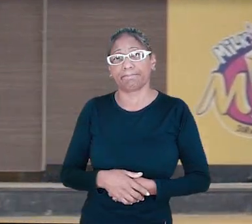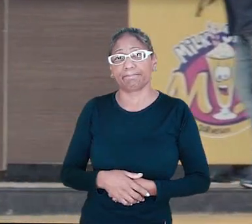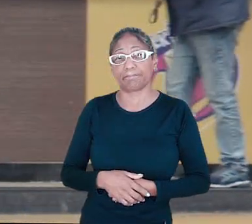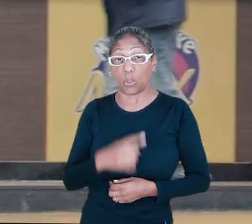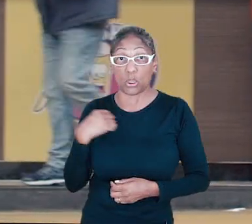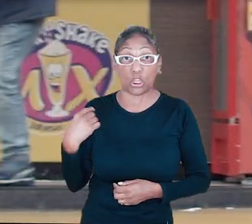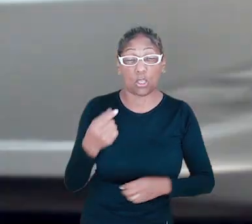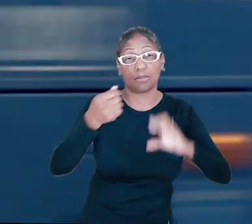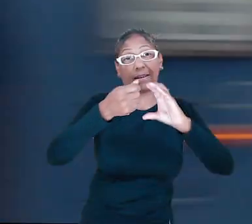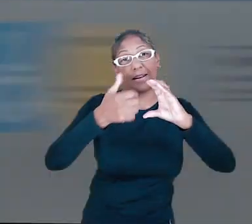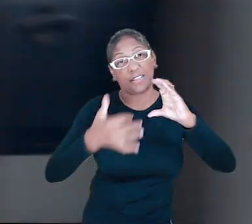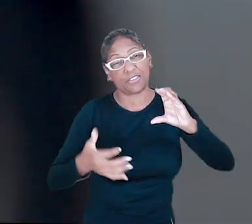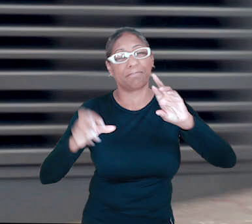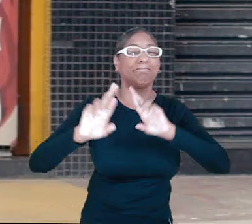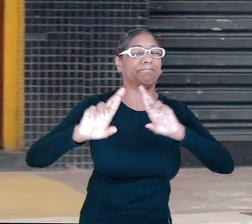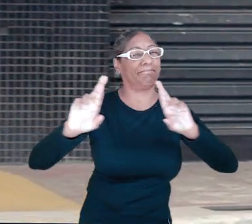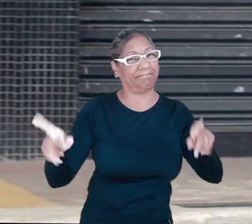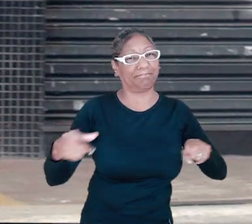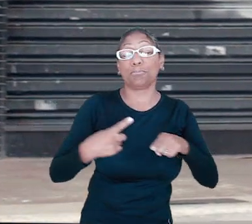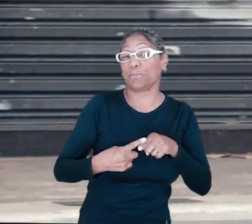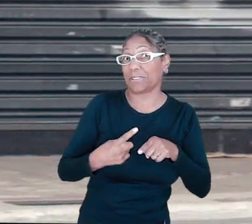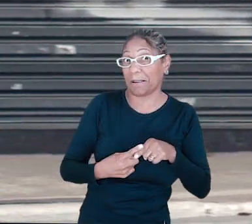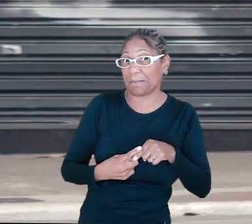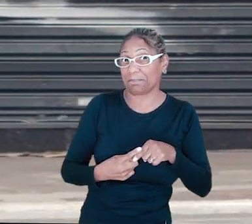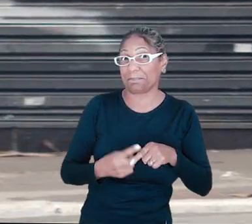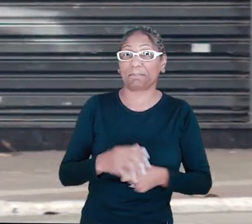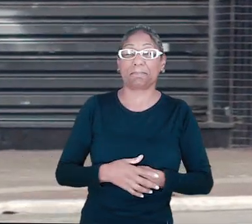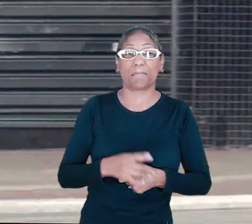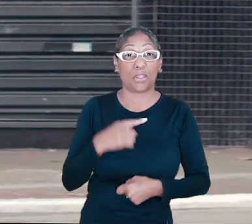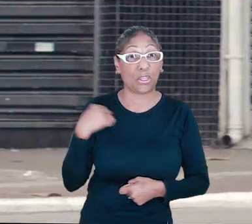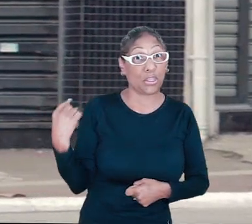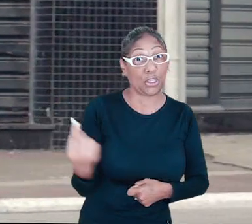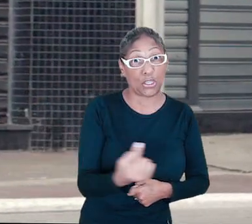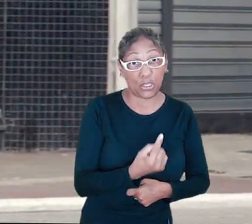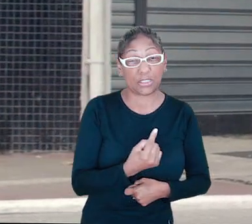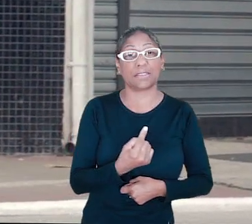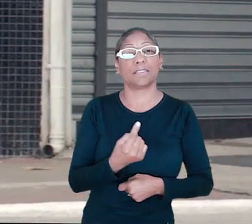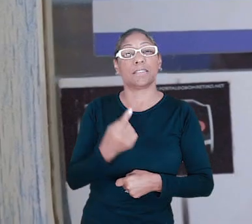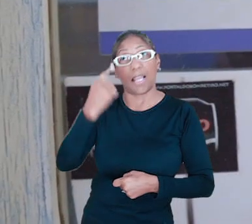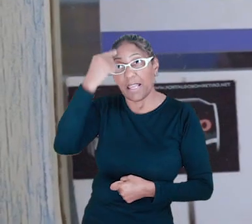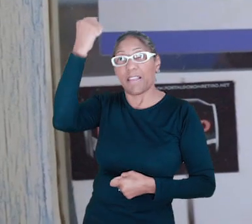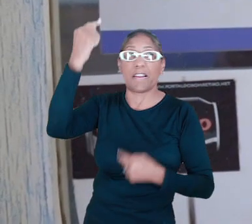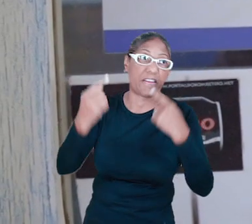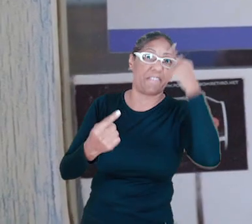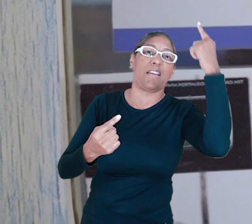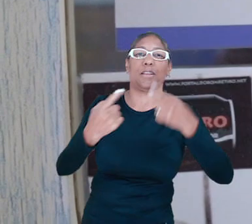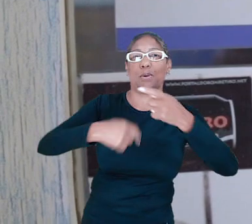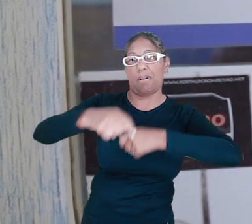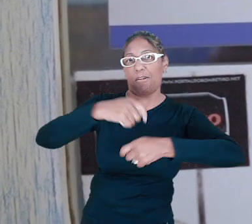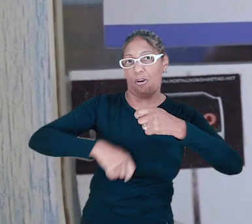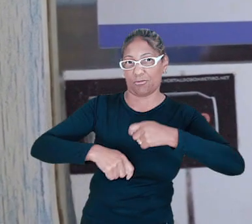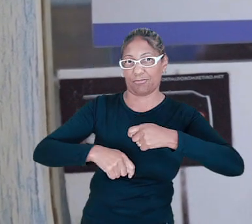A nossa característica, acho que é um pouco diferente, porque nós estamos inventando o